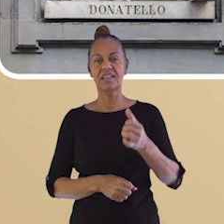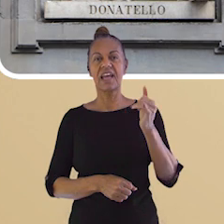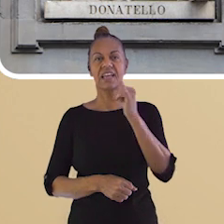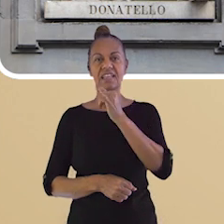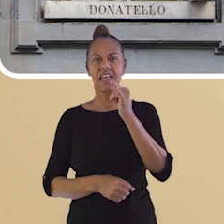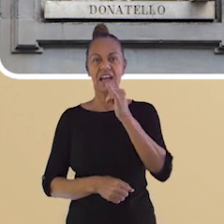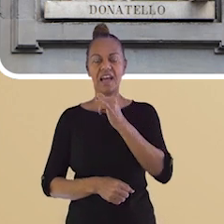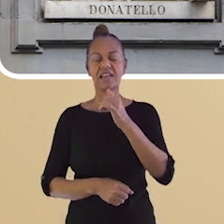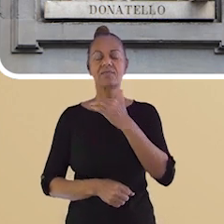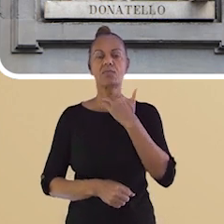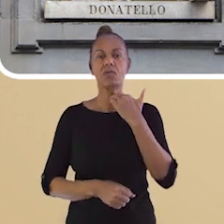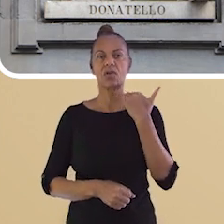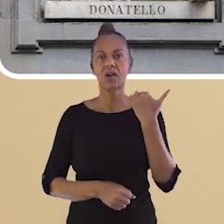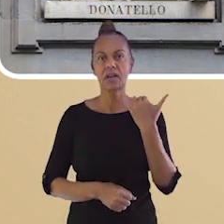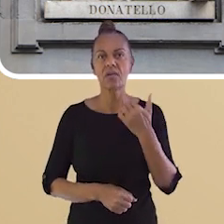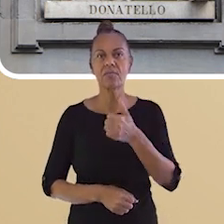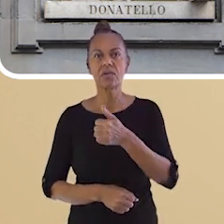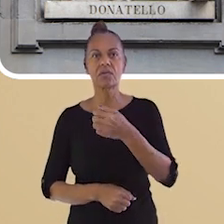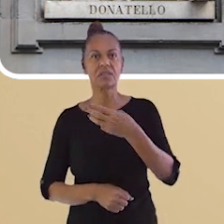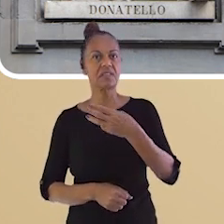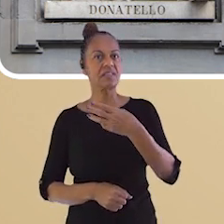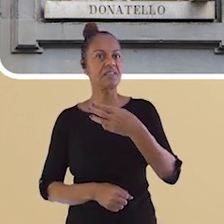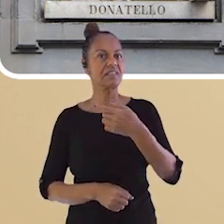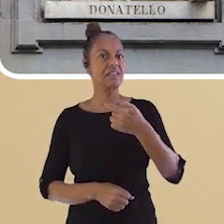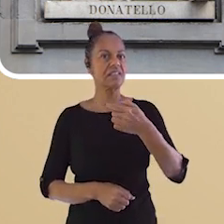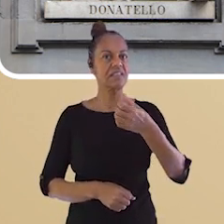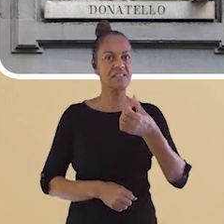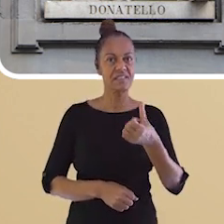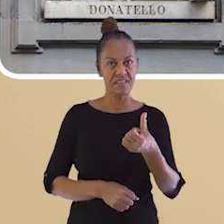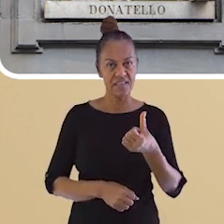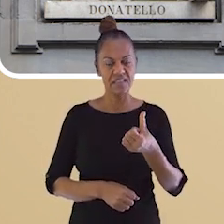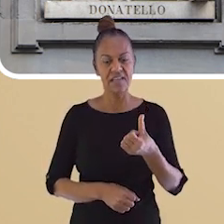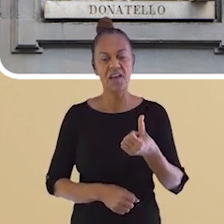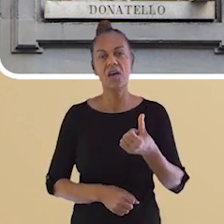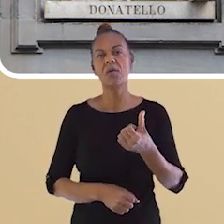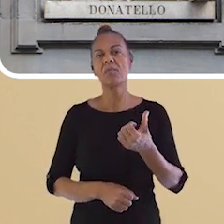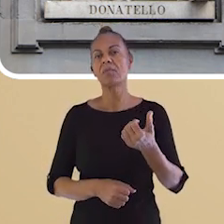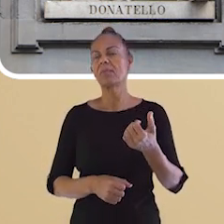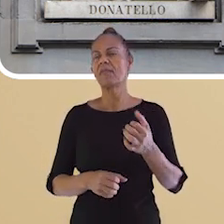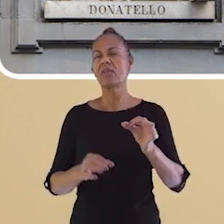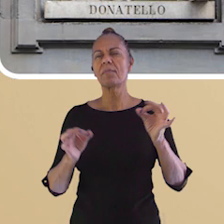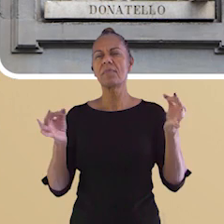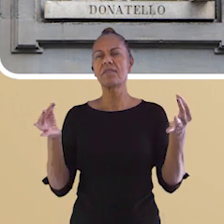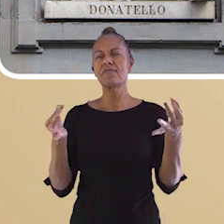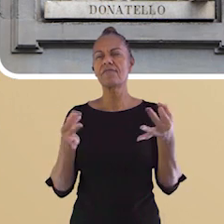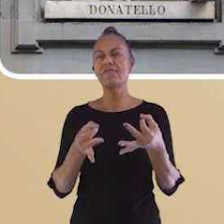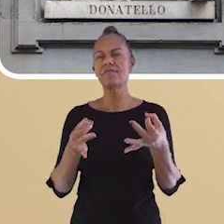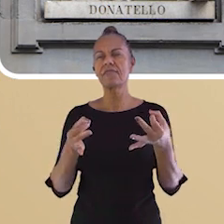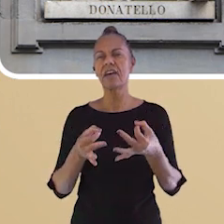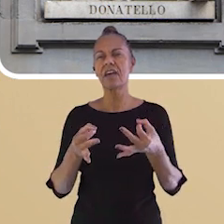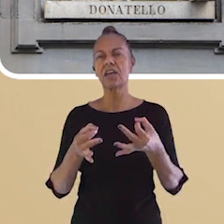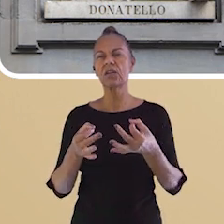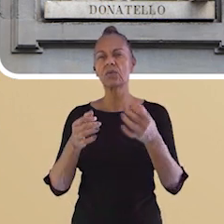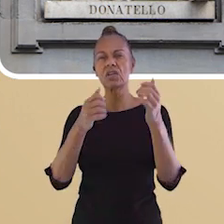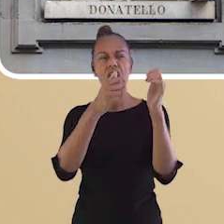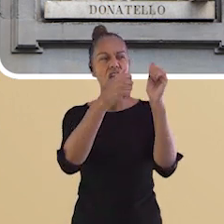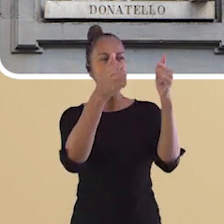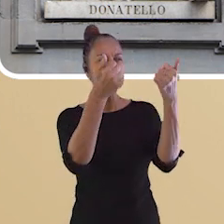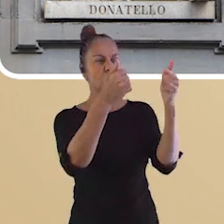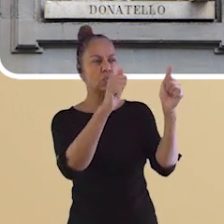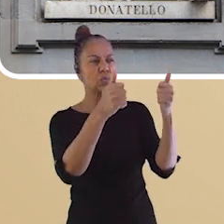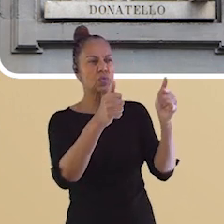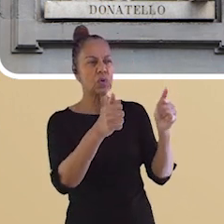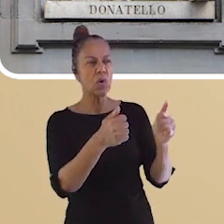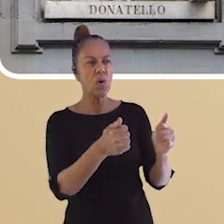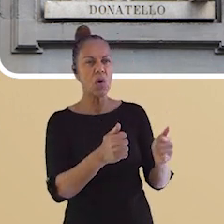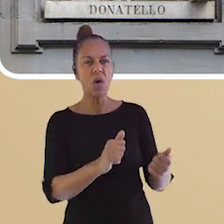em Florença, na Itália, e falecido em 13 de dezembro de 1466 na mesma cidade, Donatello foi um